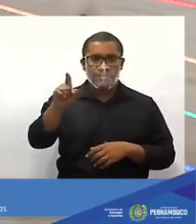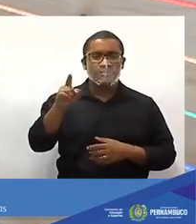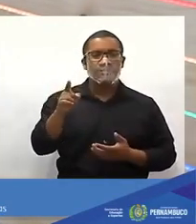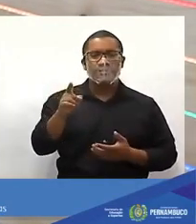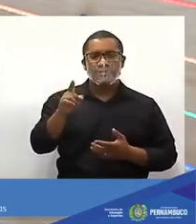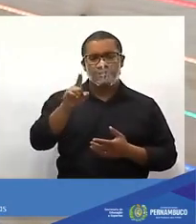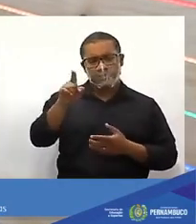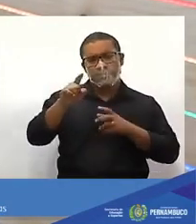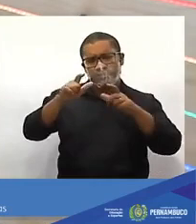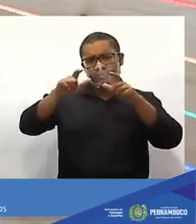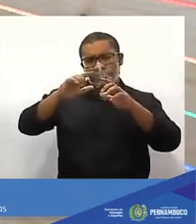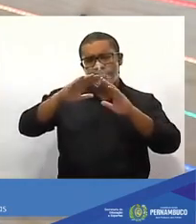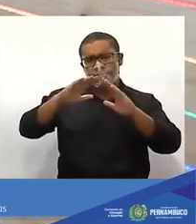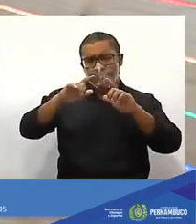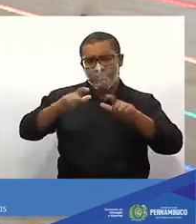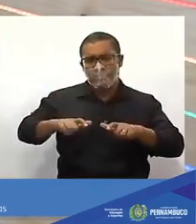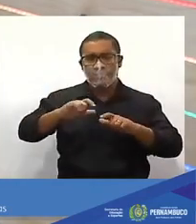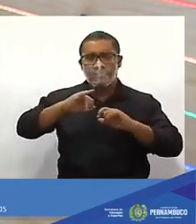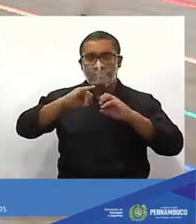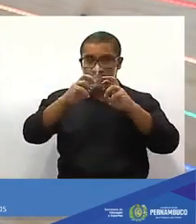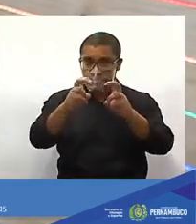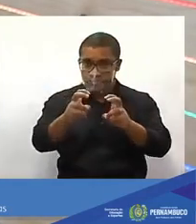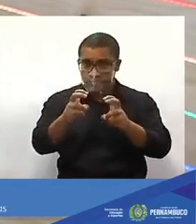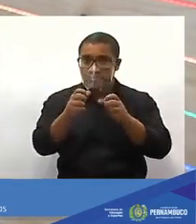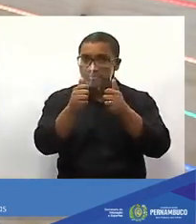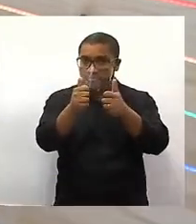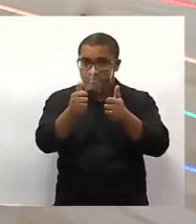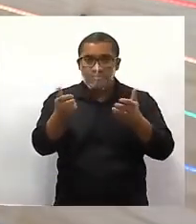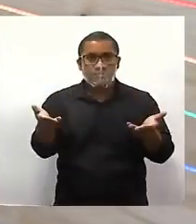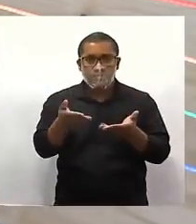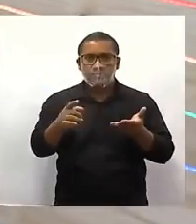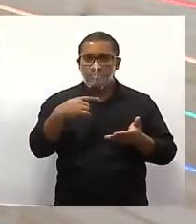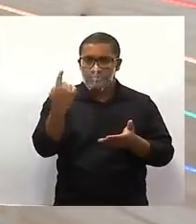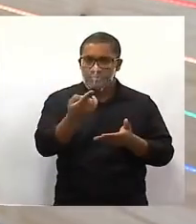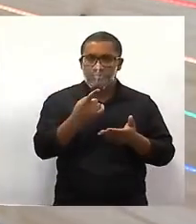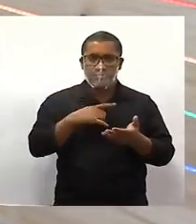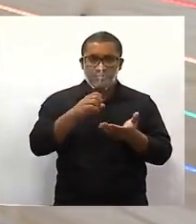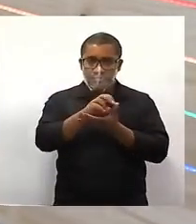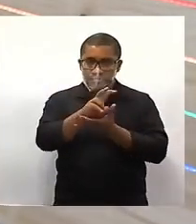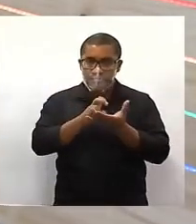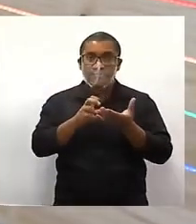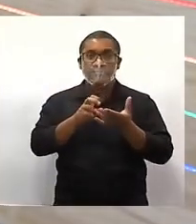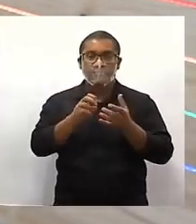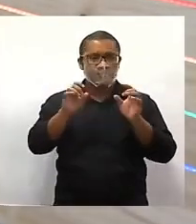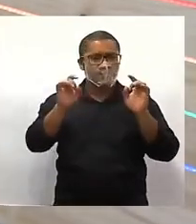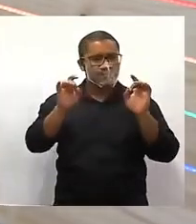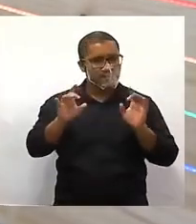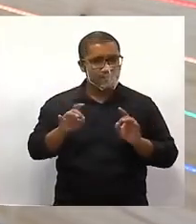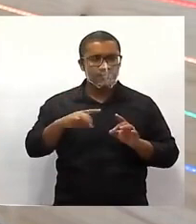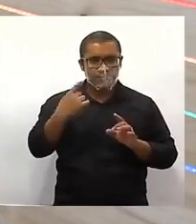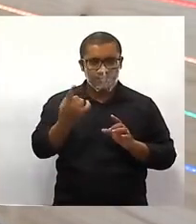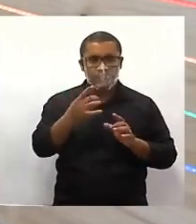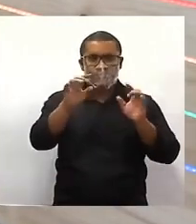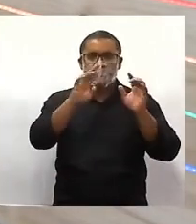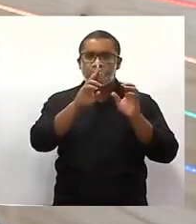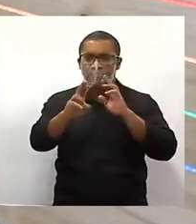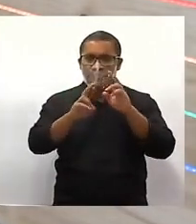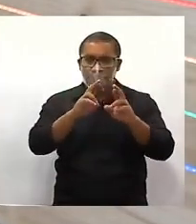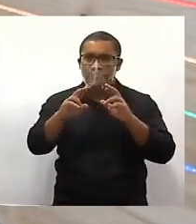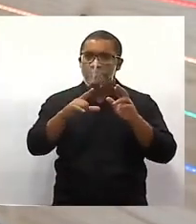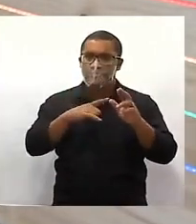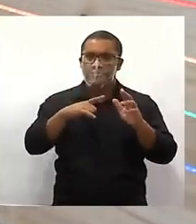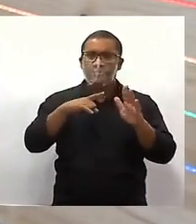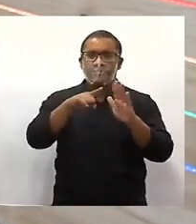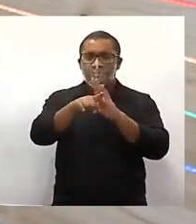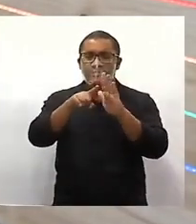lá em Jaboatão dos Guararapes. Hoje, nesse EducaPE especial, nós vamos responder e trabalhar com